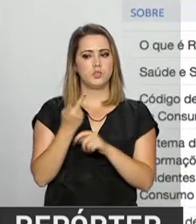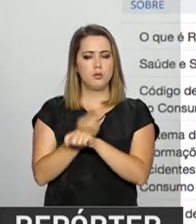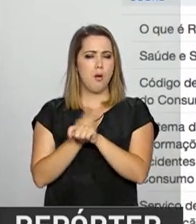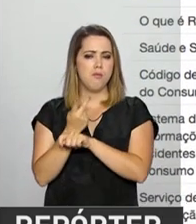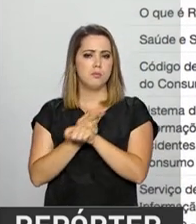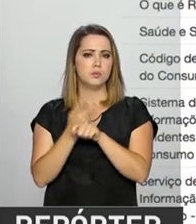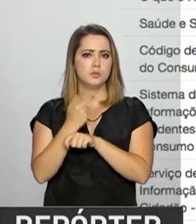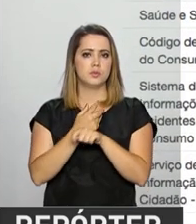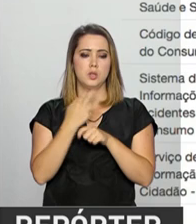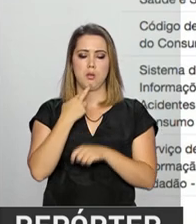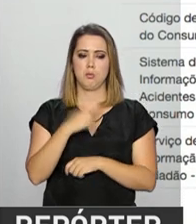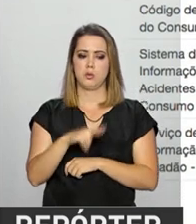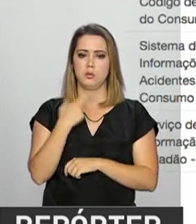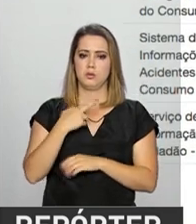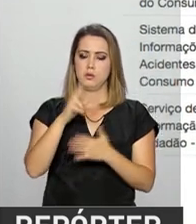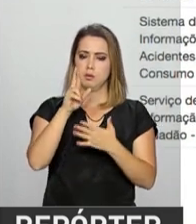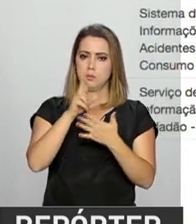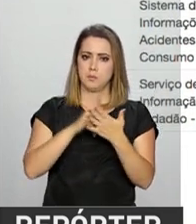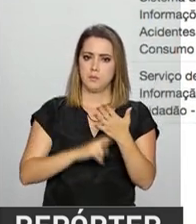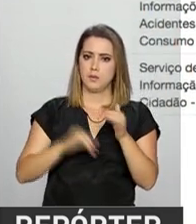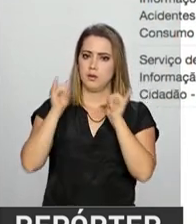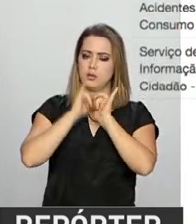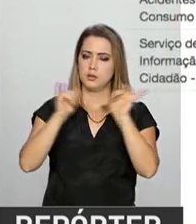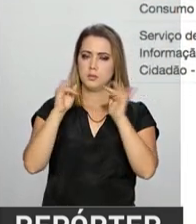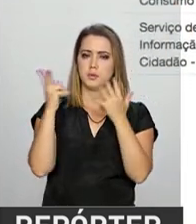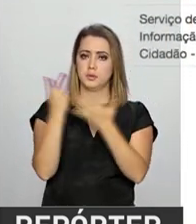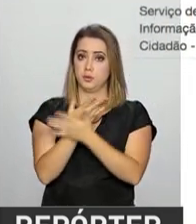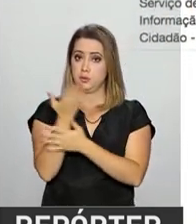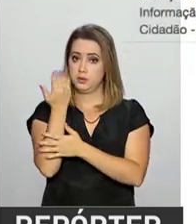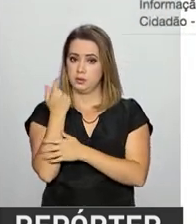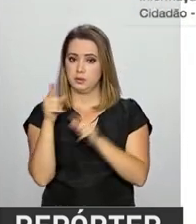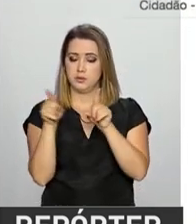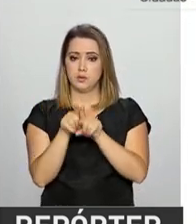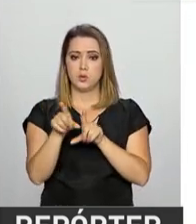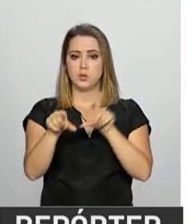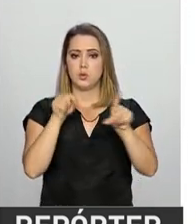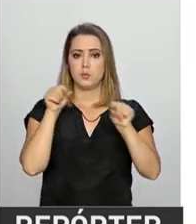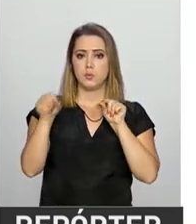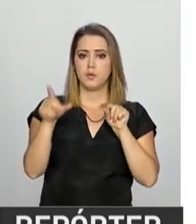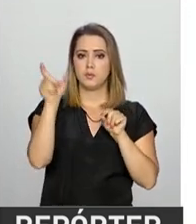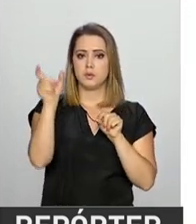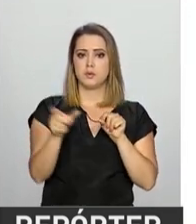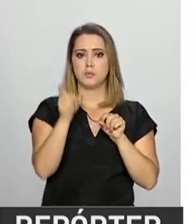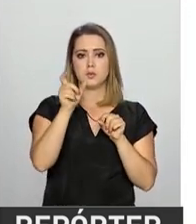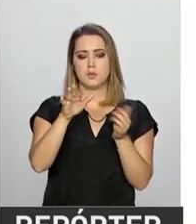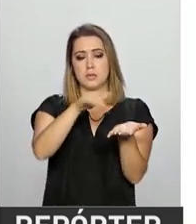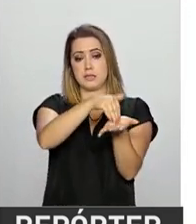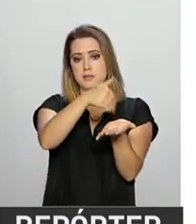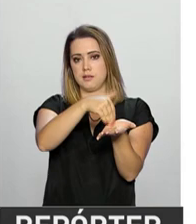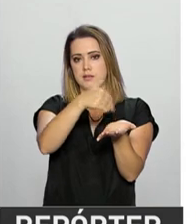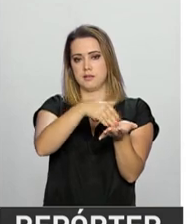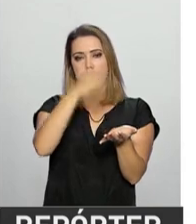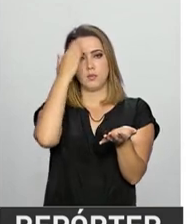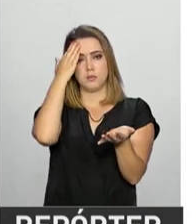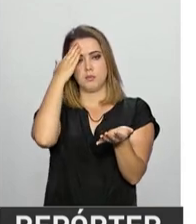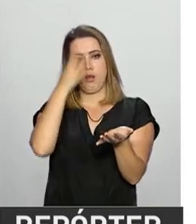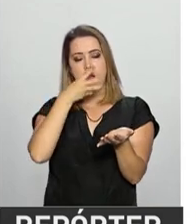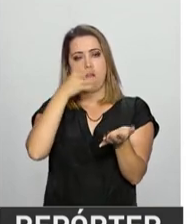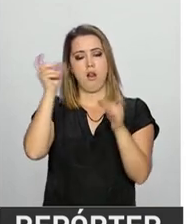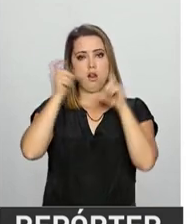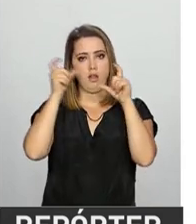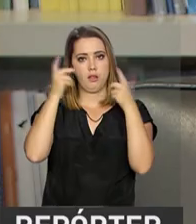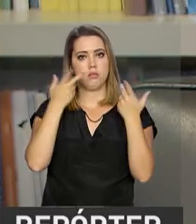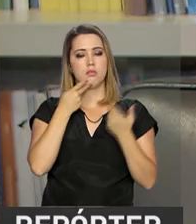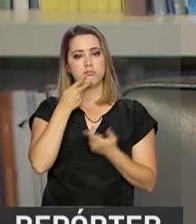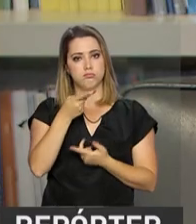geração de relatórios das campanhas já feitas e opção para que o consumidor se cadastrar para receber alertas de